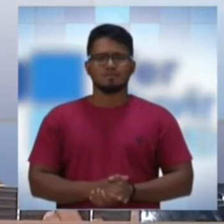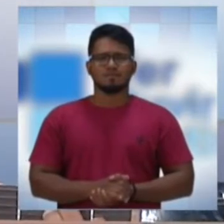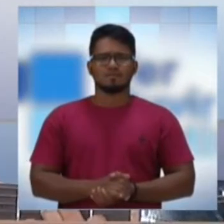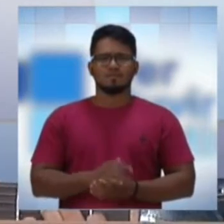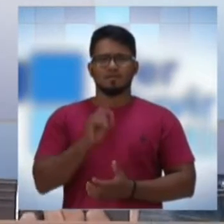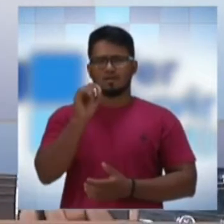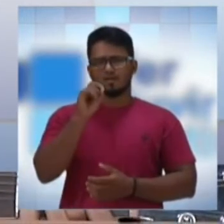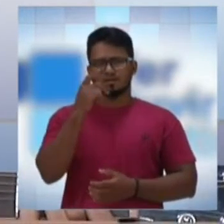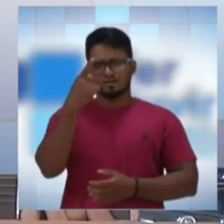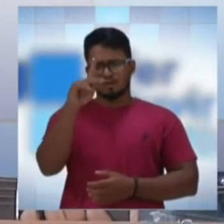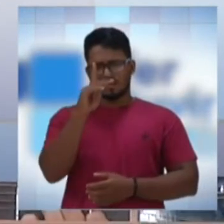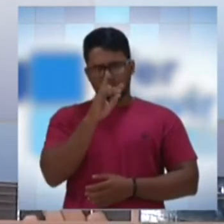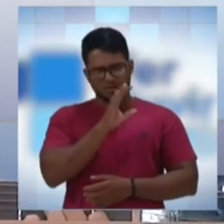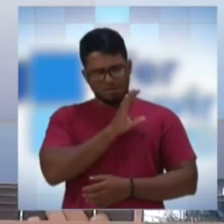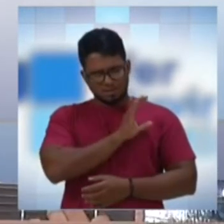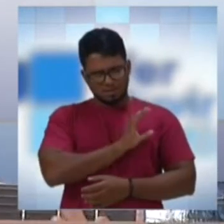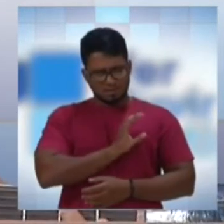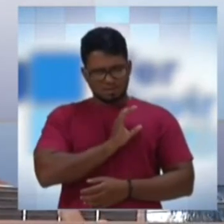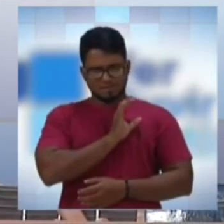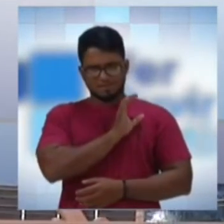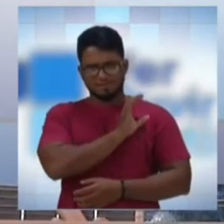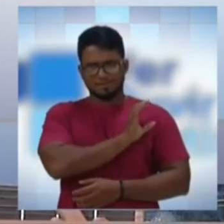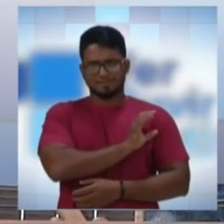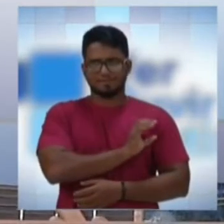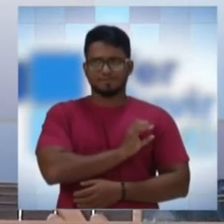O seu